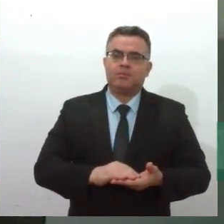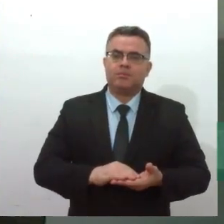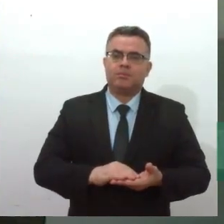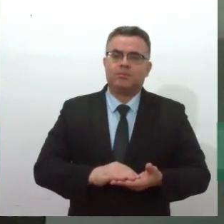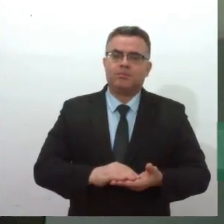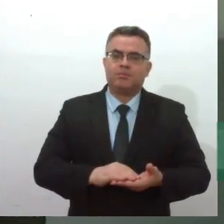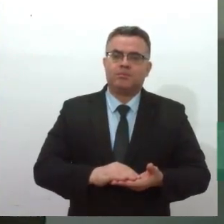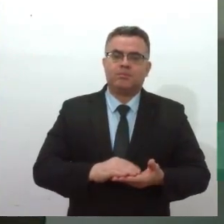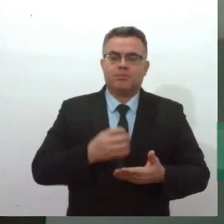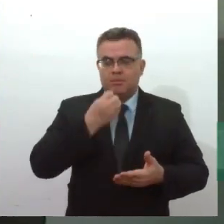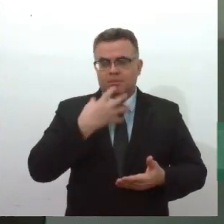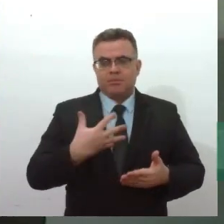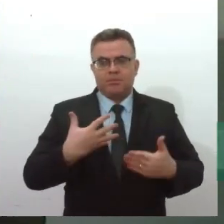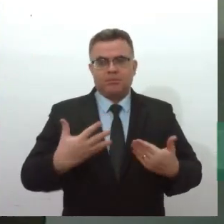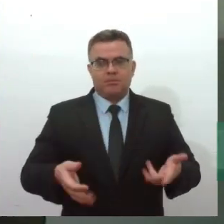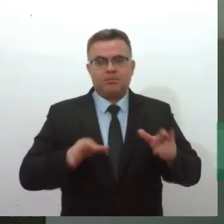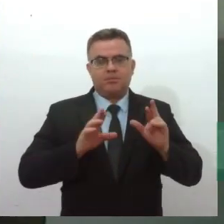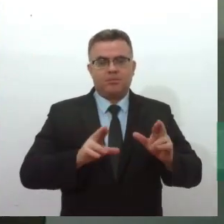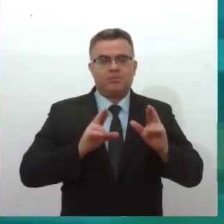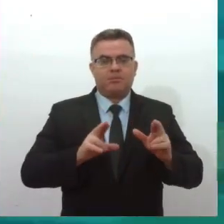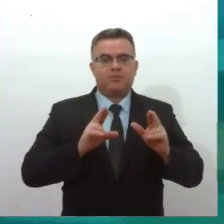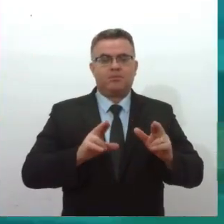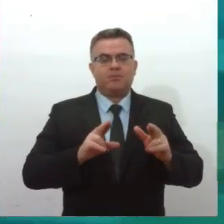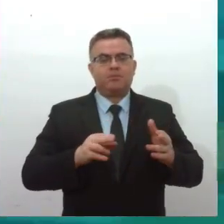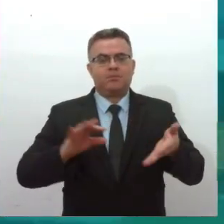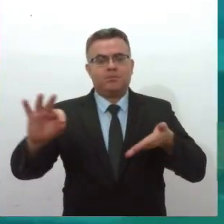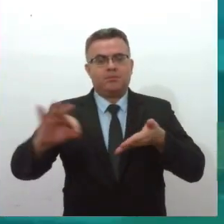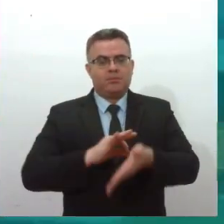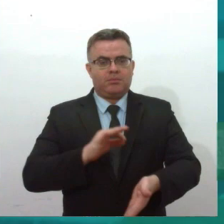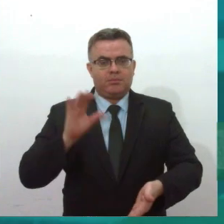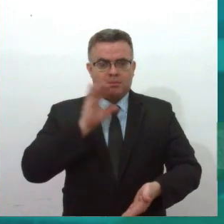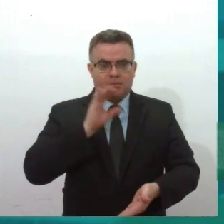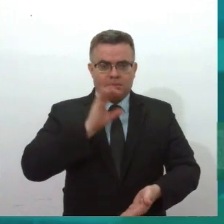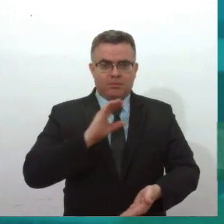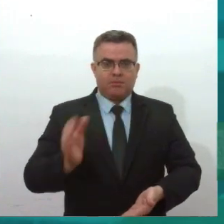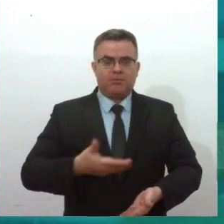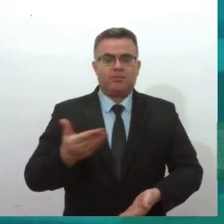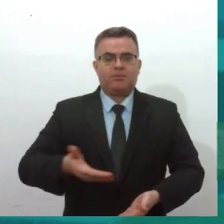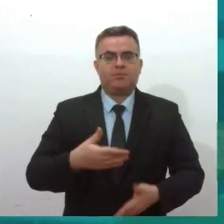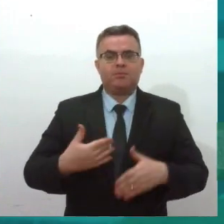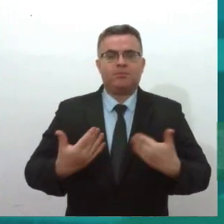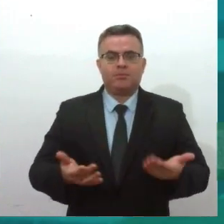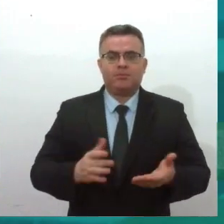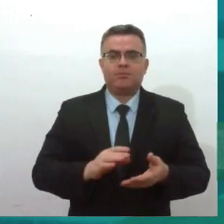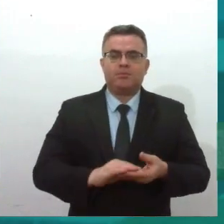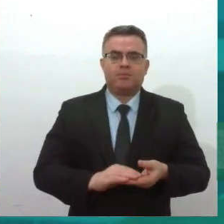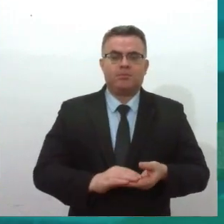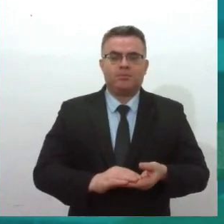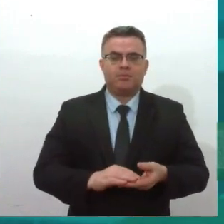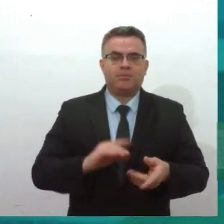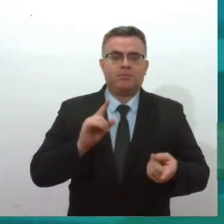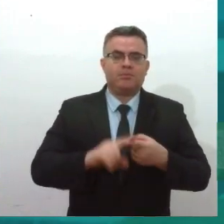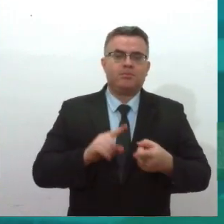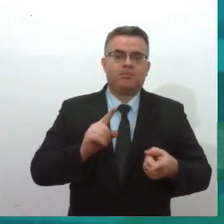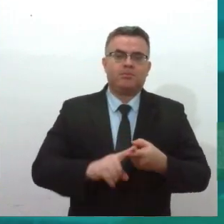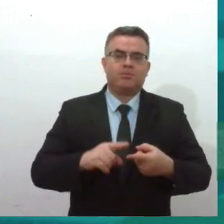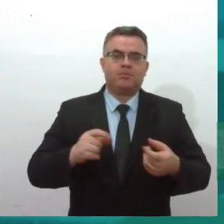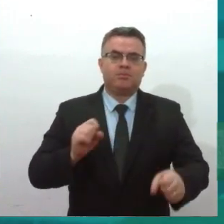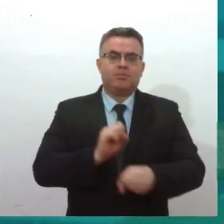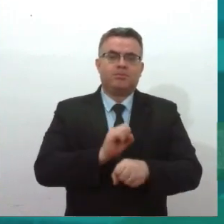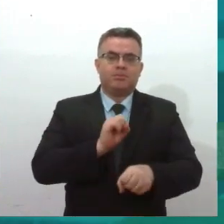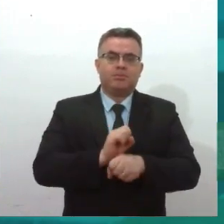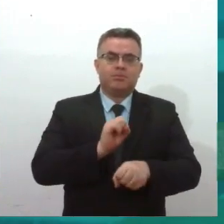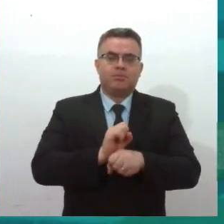bom eu espero que ela seja fonada né Presidente e também Aguardo